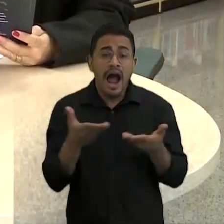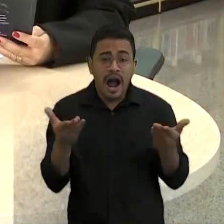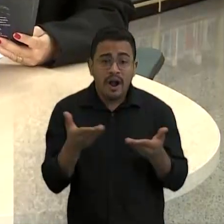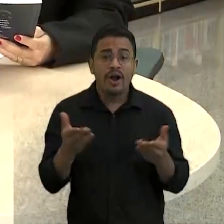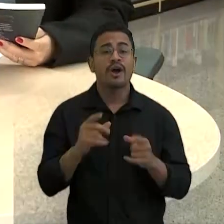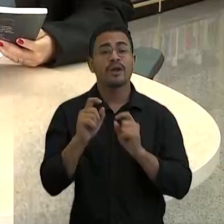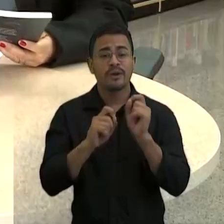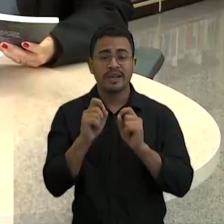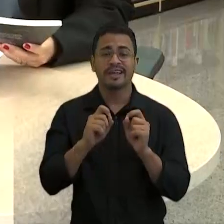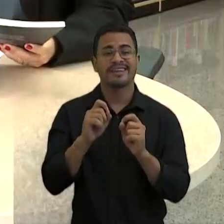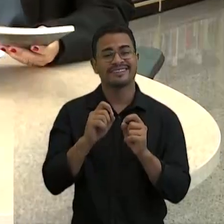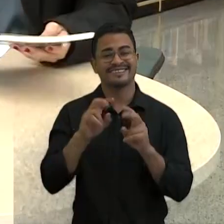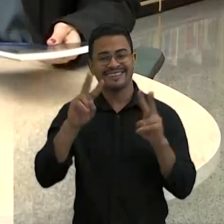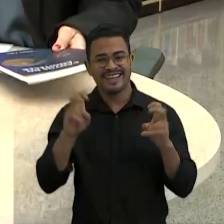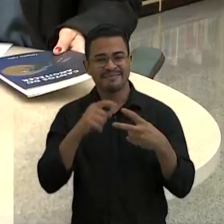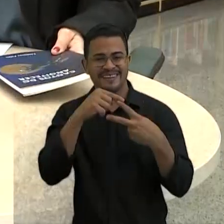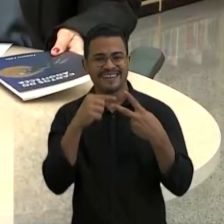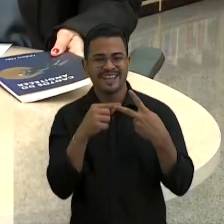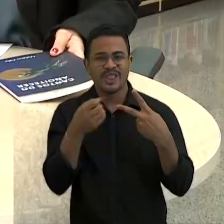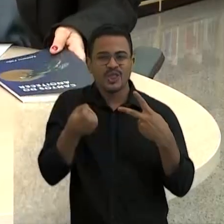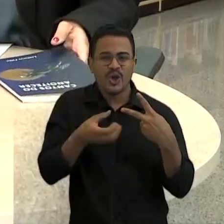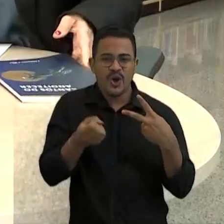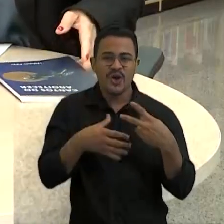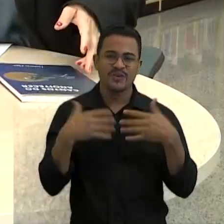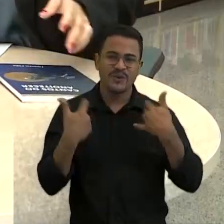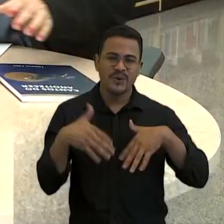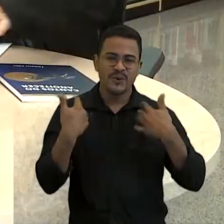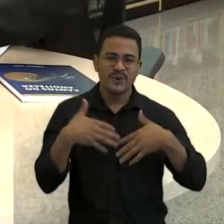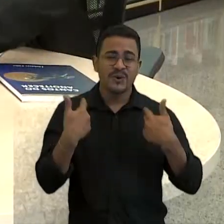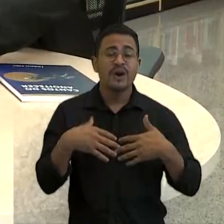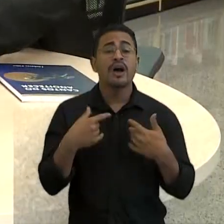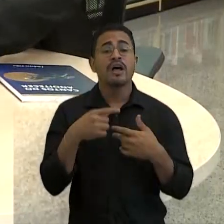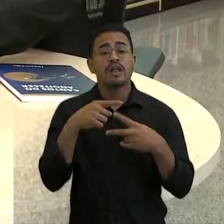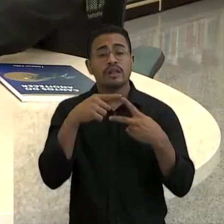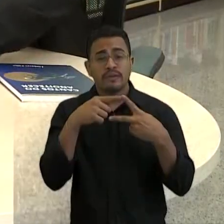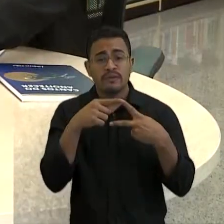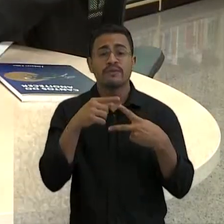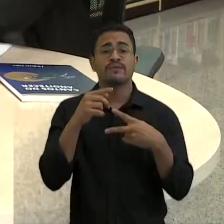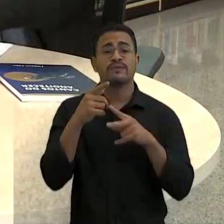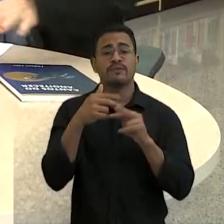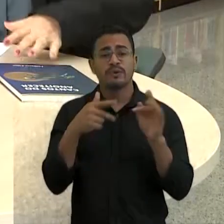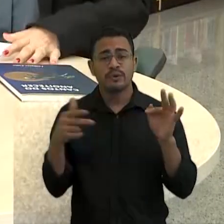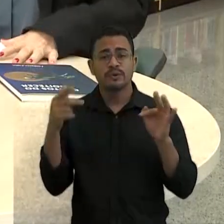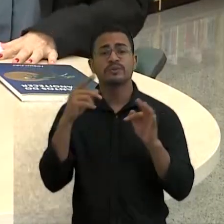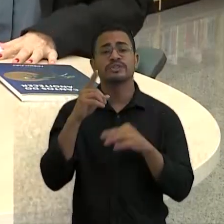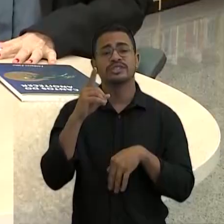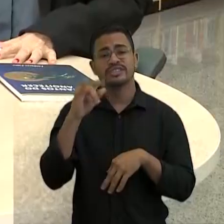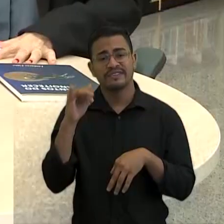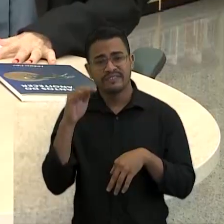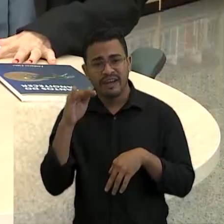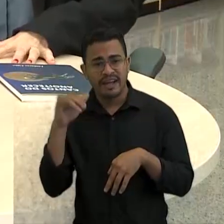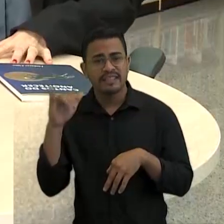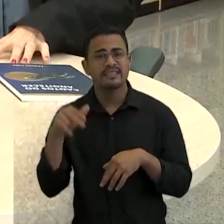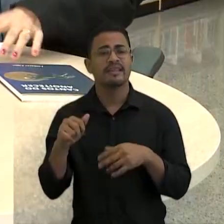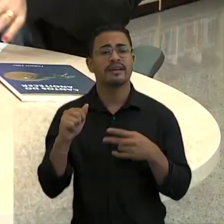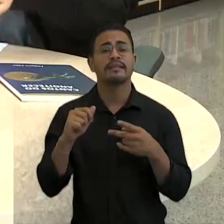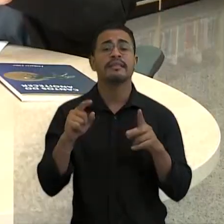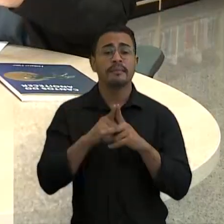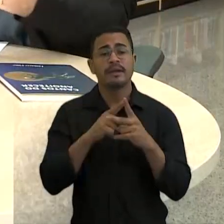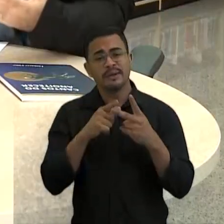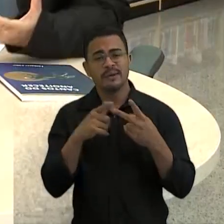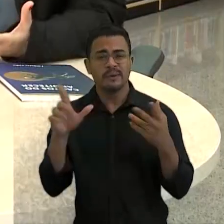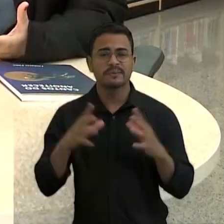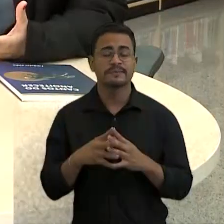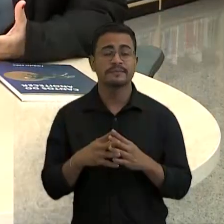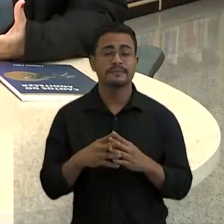Cantos do Anoitecer e mais dois livros, né? Frutos do Dia de Faina também. Fala um pouco